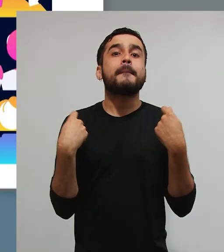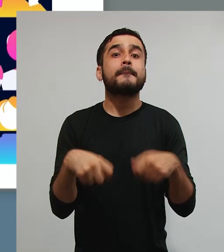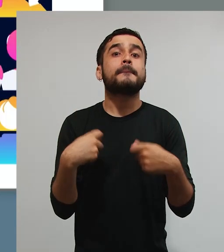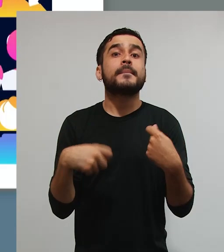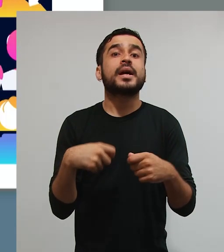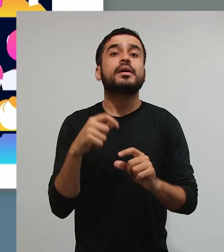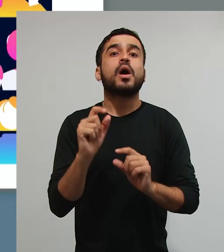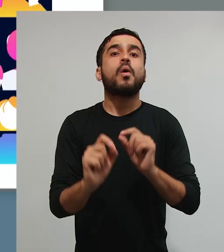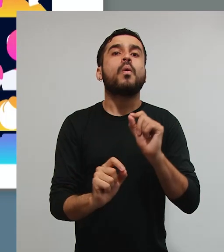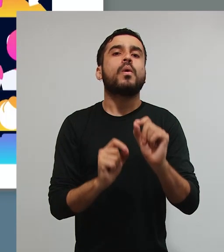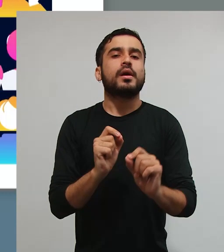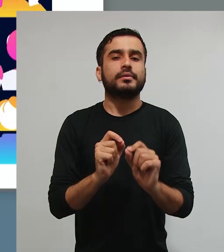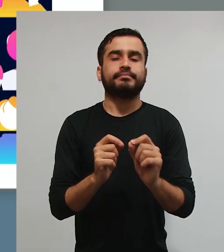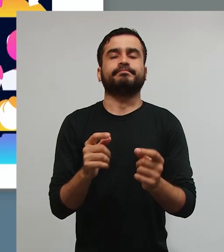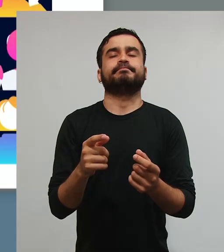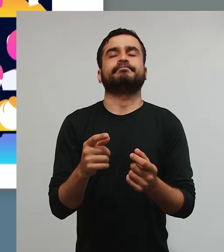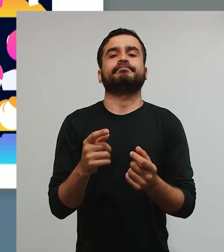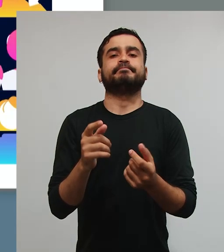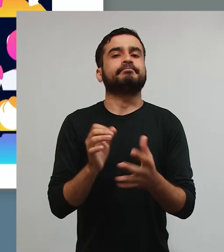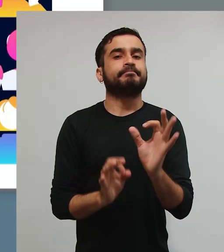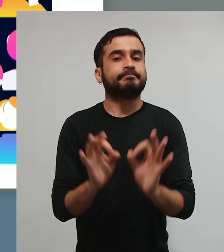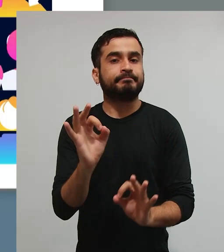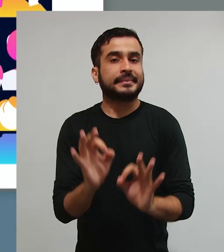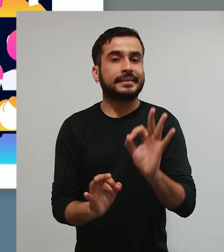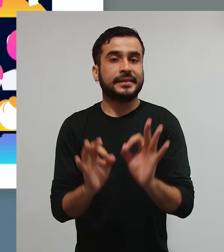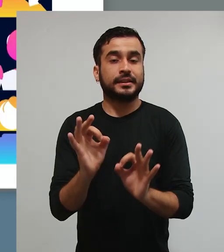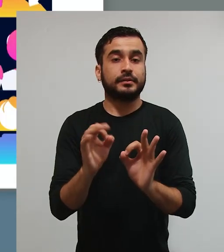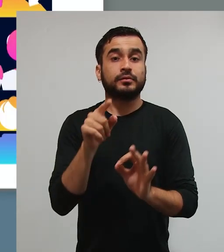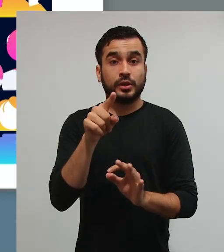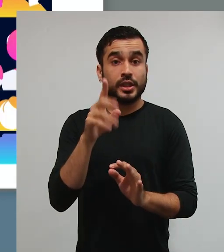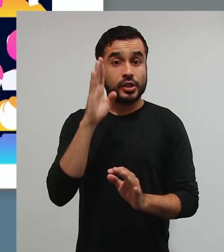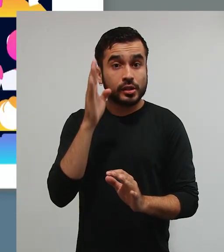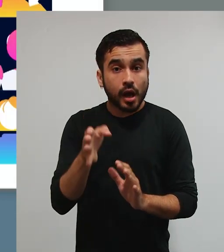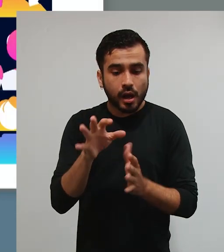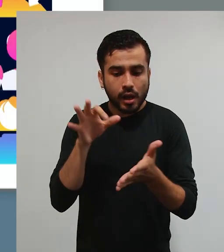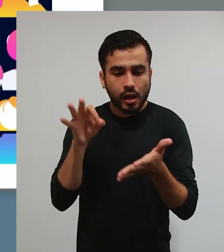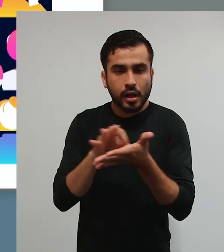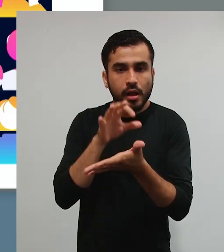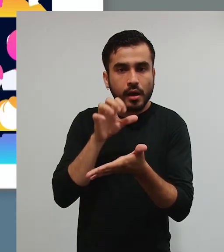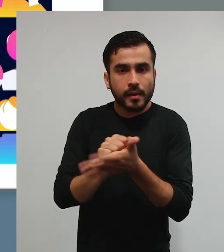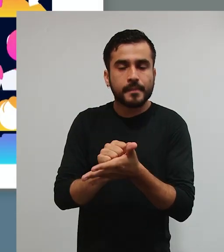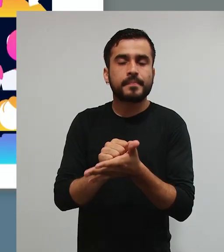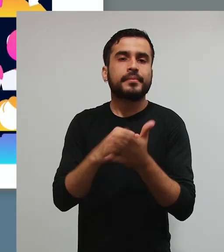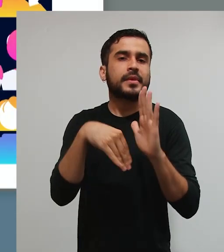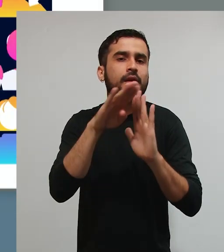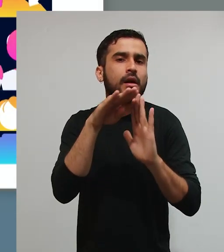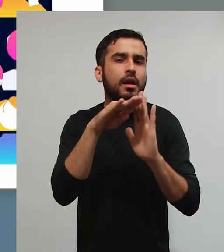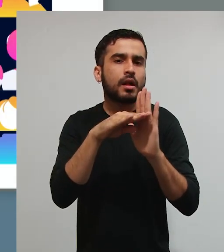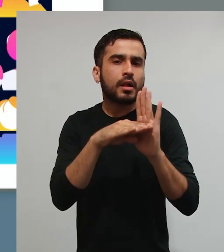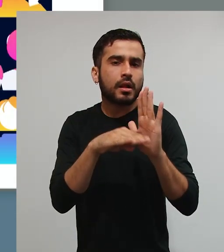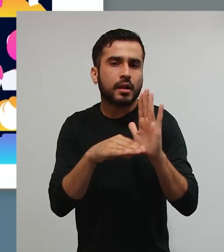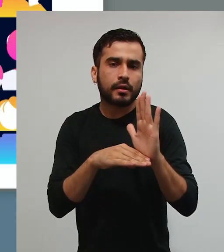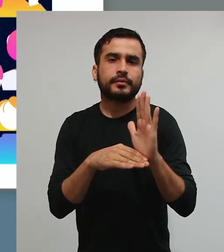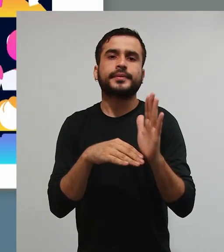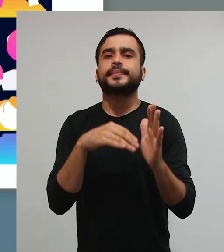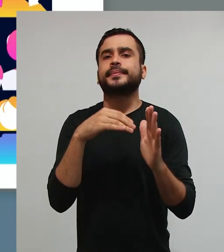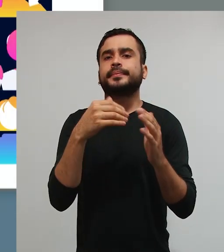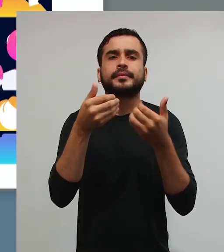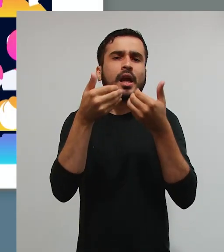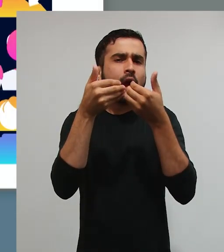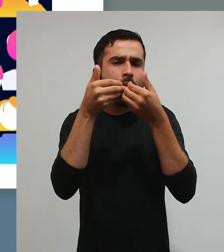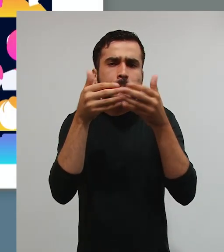organizar essa condução de modo que vocês tenham aí tomado nota, questões, né? As questões devem